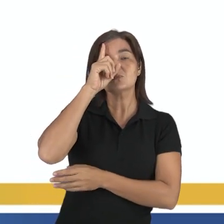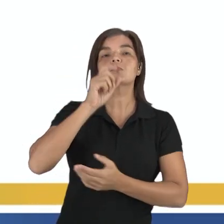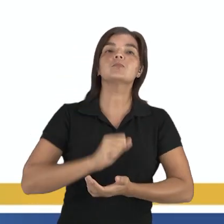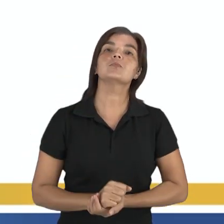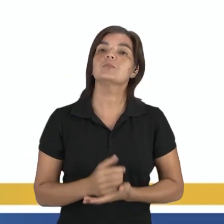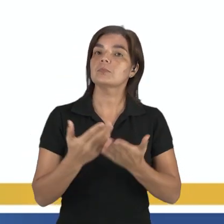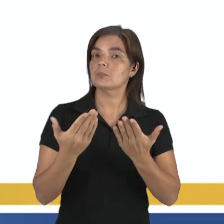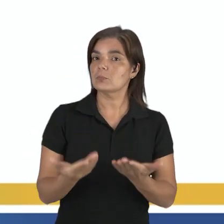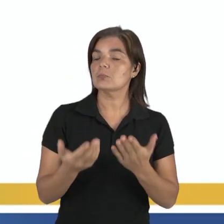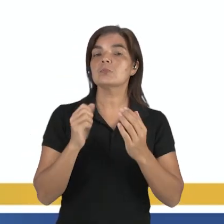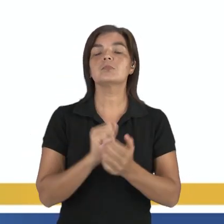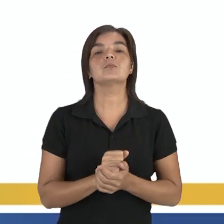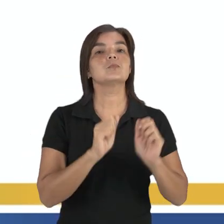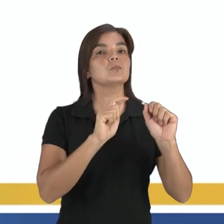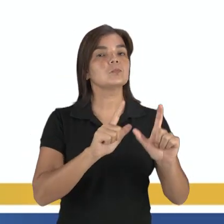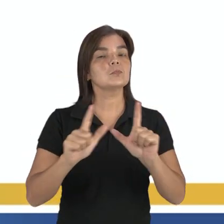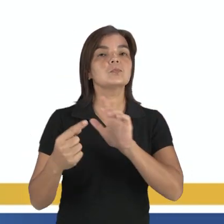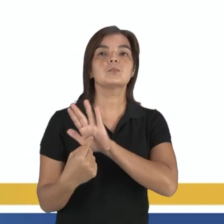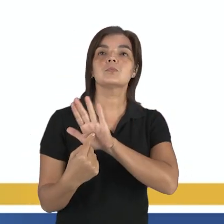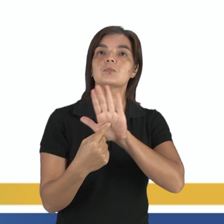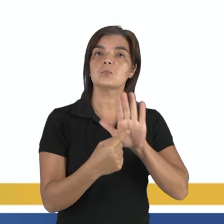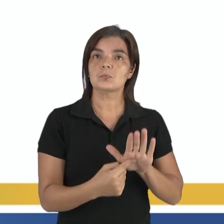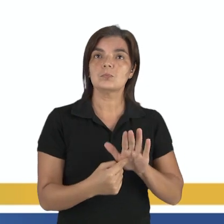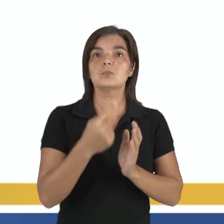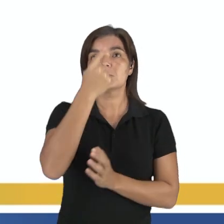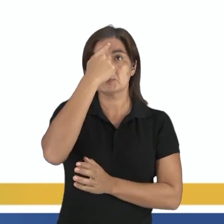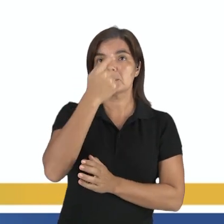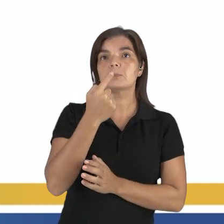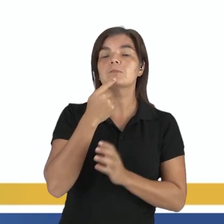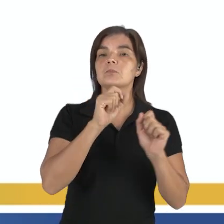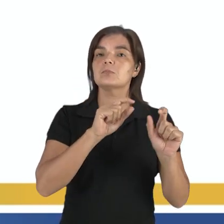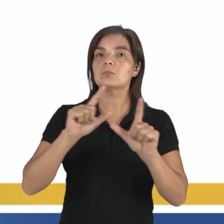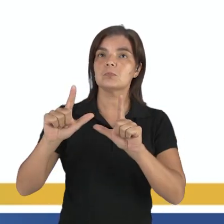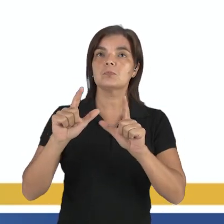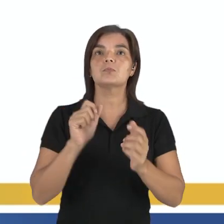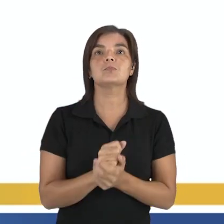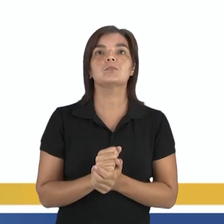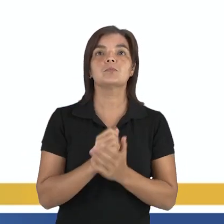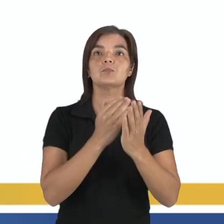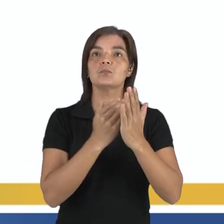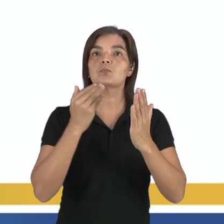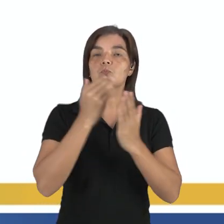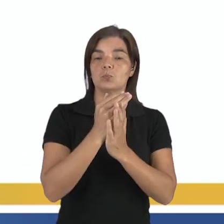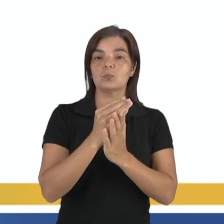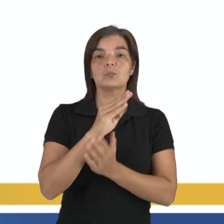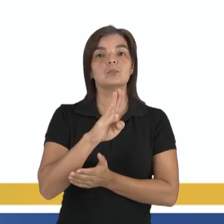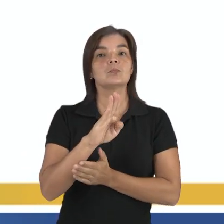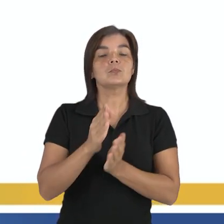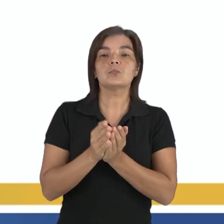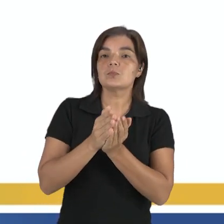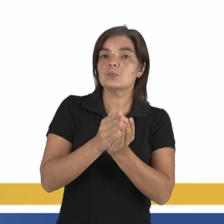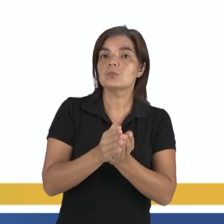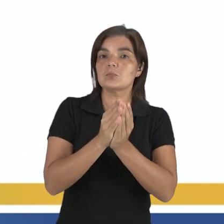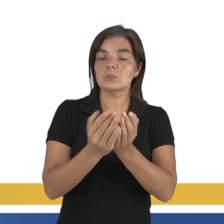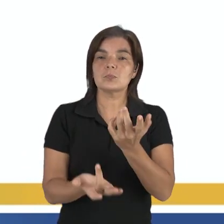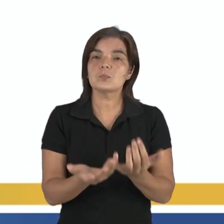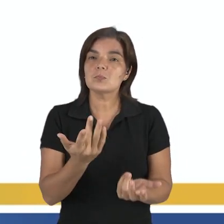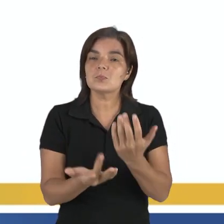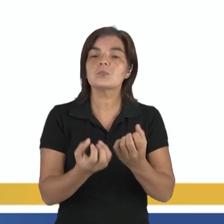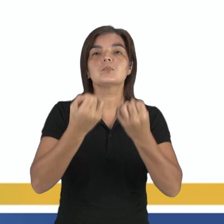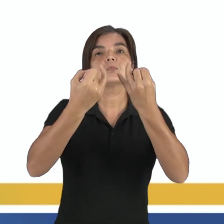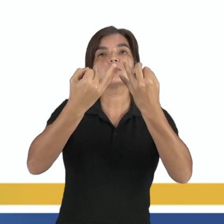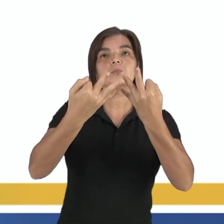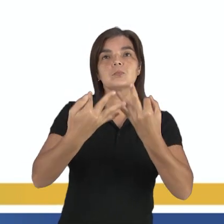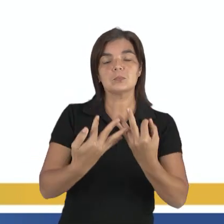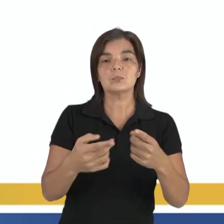dia. E nesse slide eu mostro para vocês uma imagem que é do Alto da Barca do Inferno. Esse alto, gente,